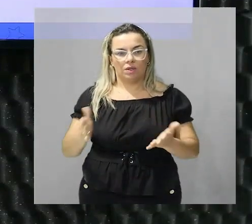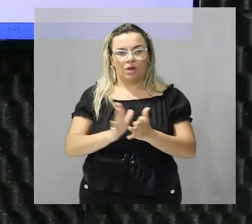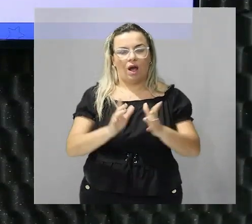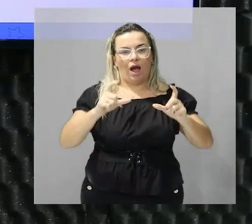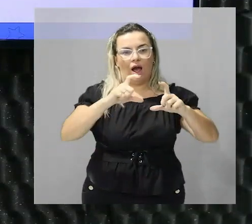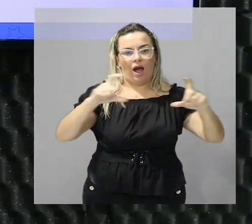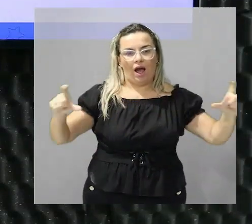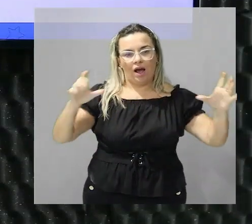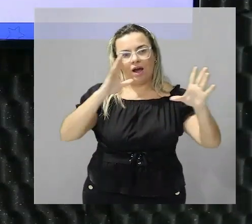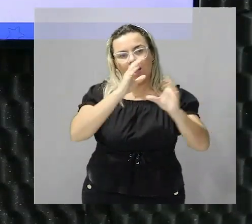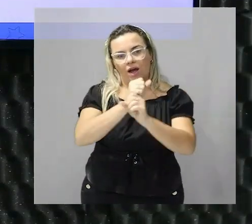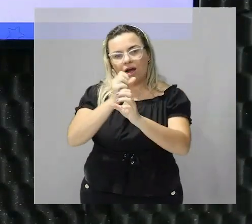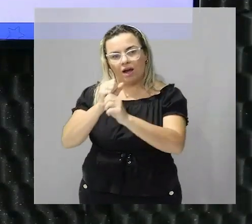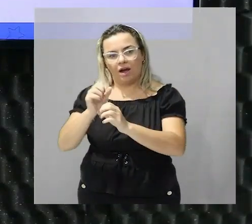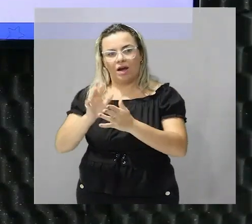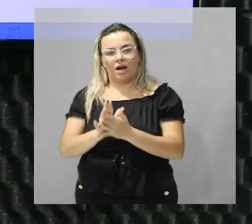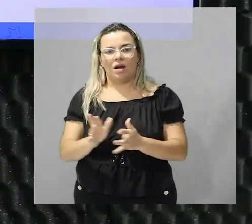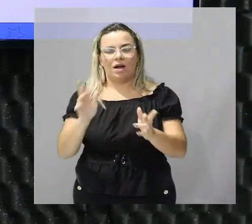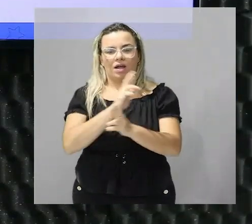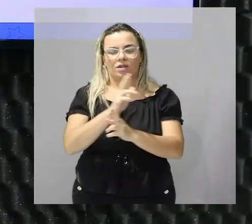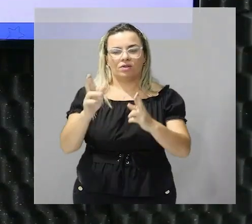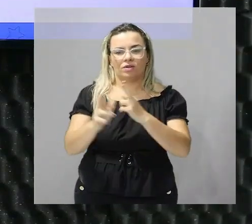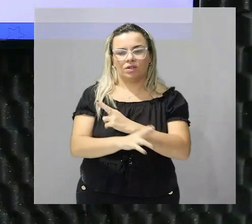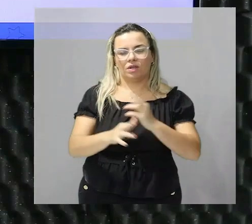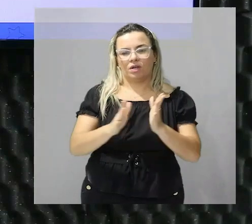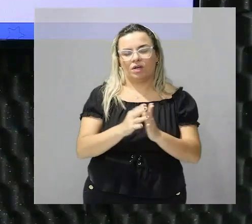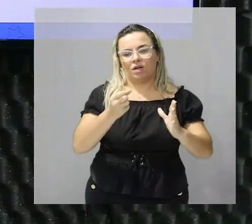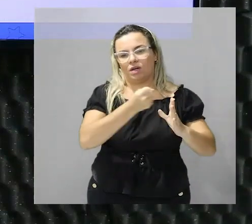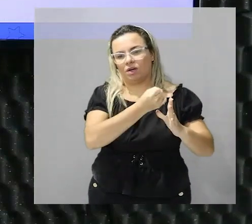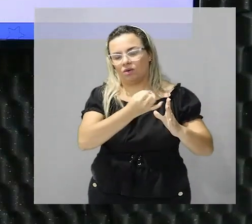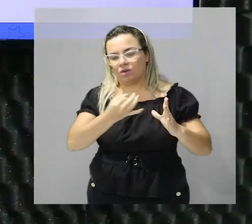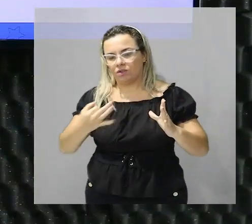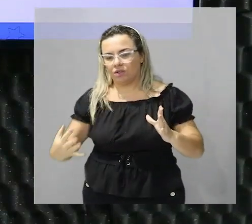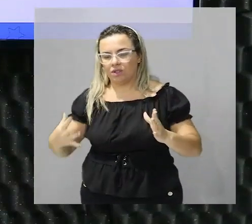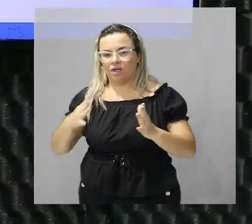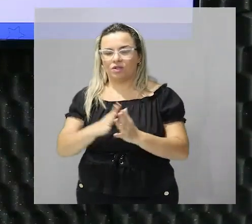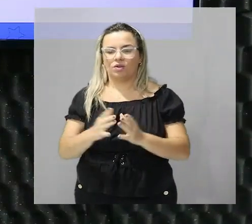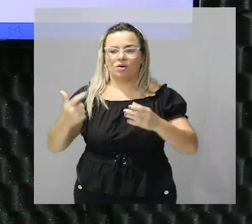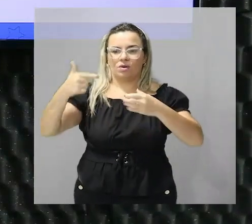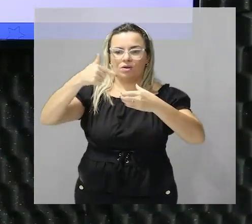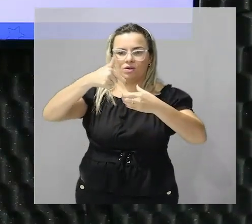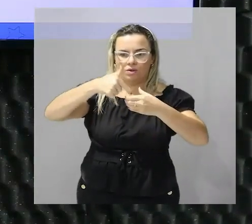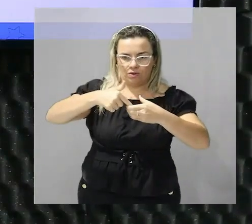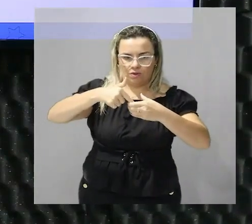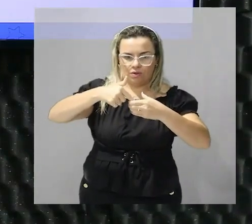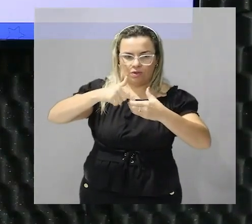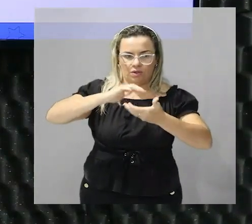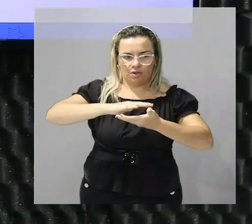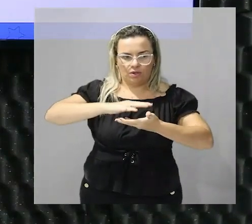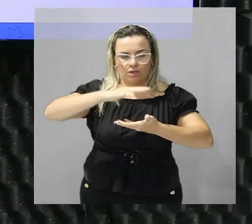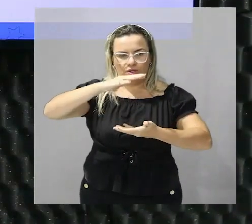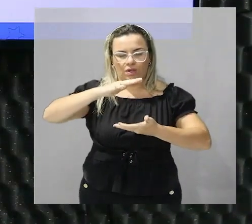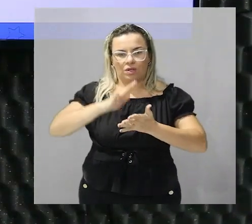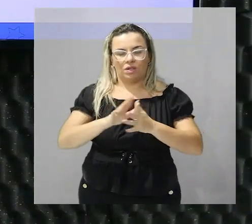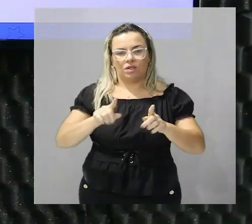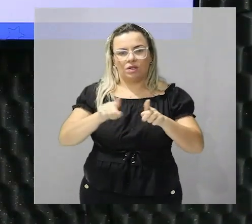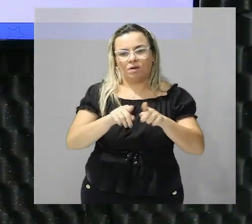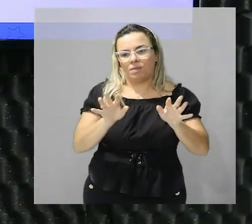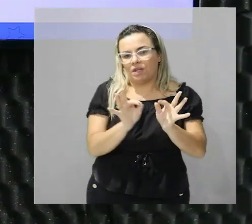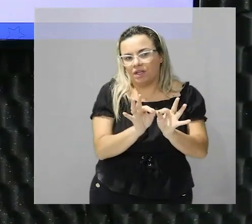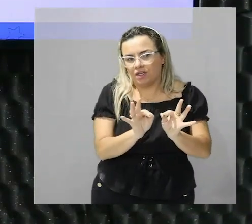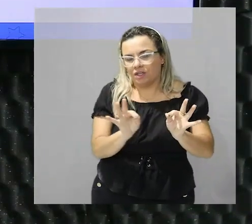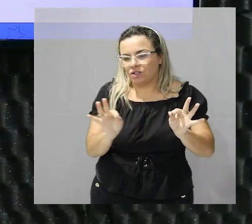expressão algébrica que relaciona a quantidade de combustível no tanque e a